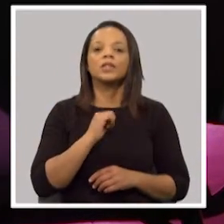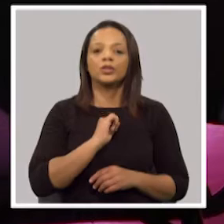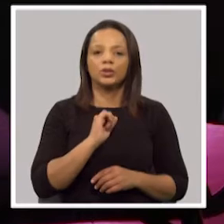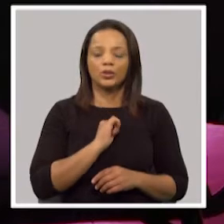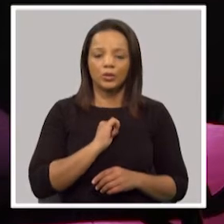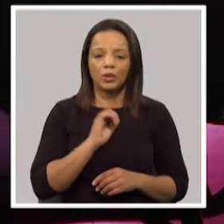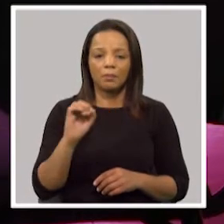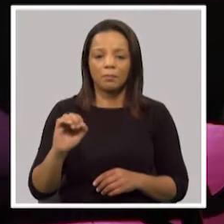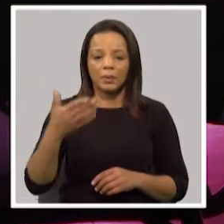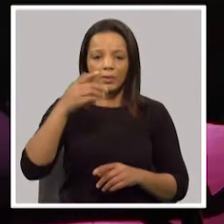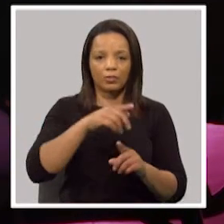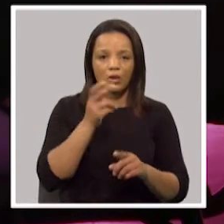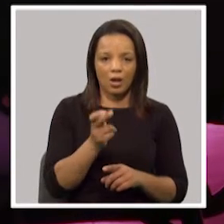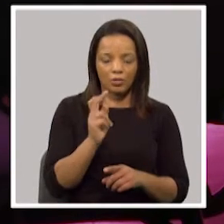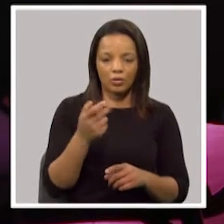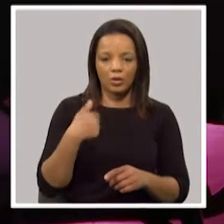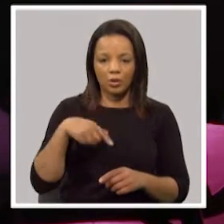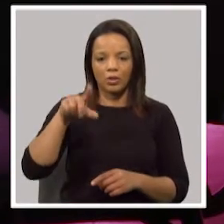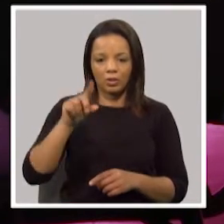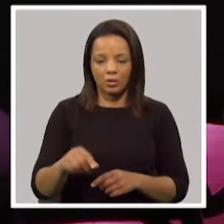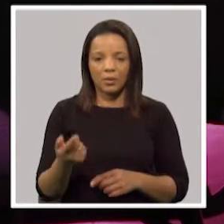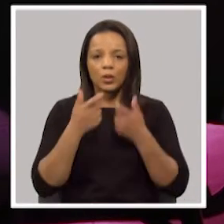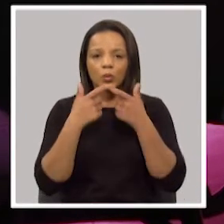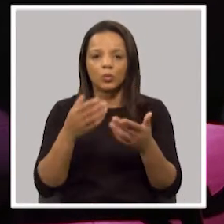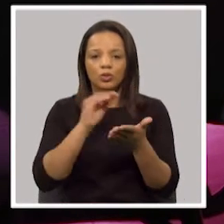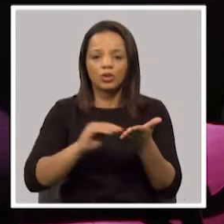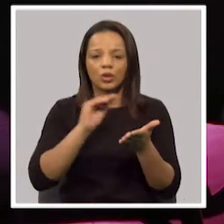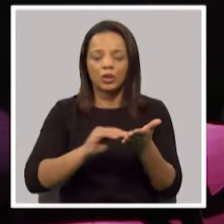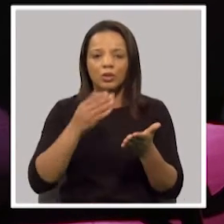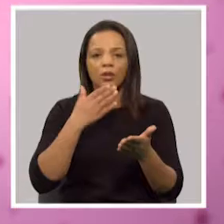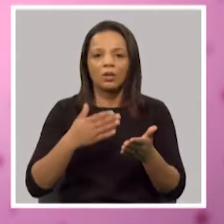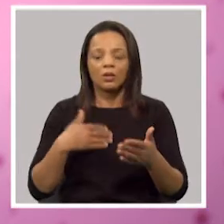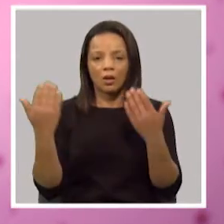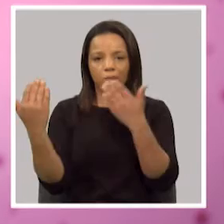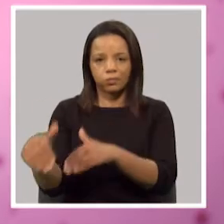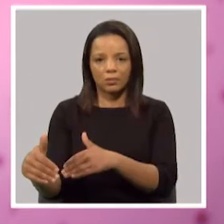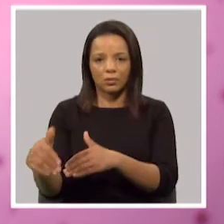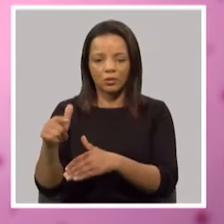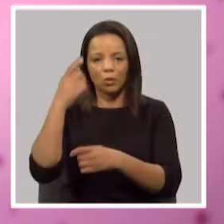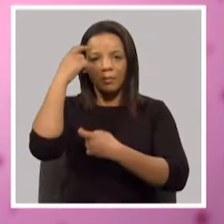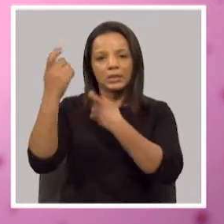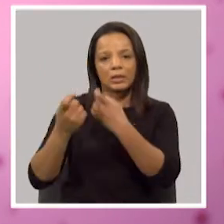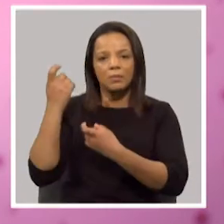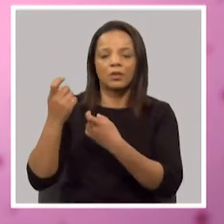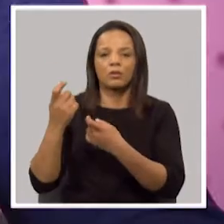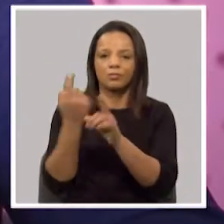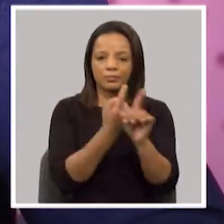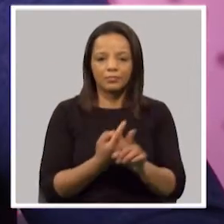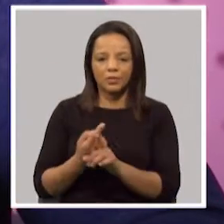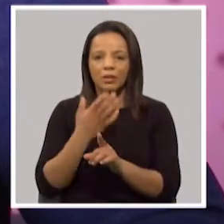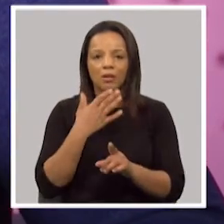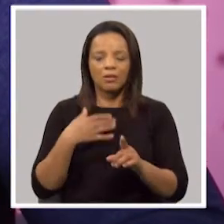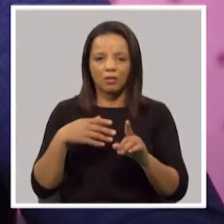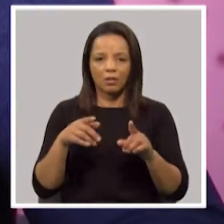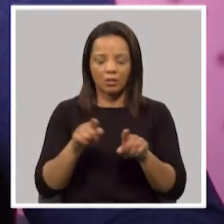que nós temos nos primeiros anos, e eu tive em particular, de ter tudo escrito, condiciona de tal maneira o pensamento e o